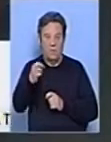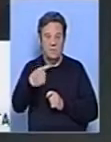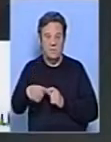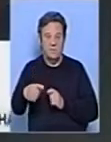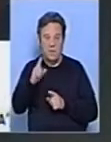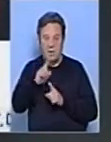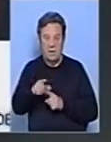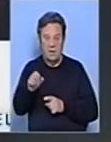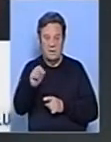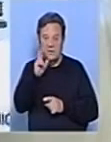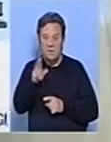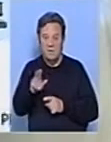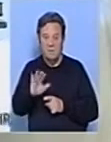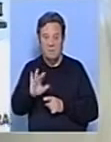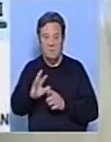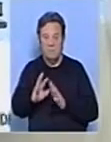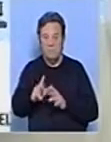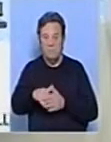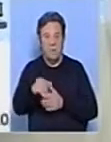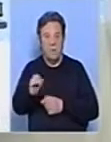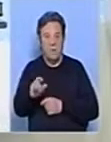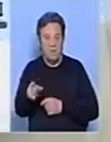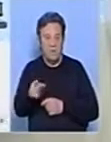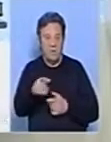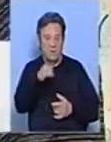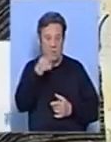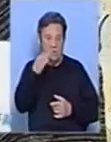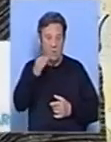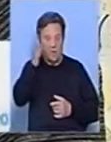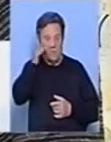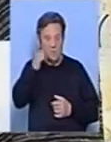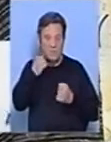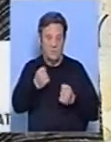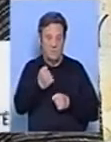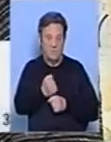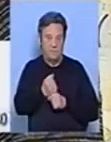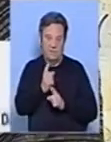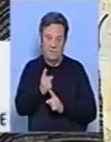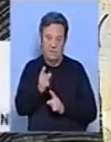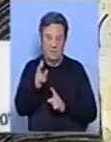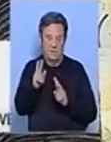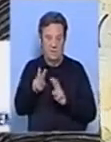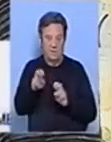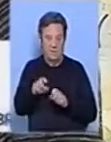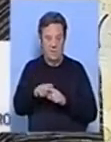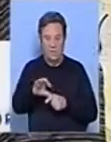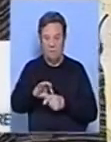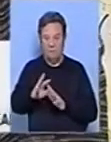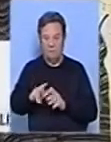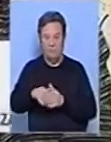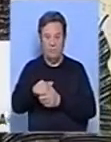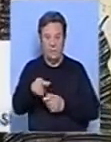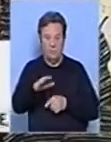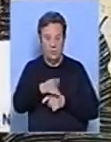depois, sem sinais de regeneração. Normalmente os mamíferos não são capazes de fazer este tipo de regeneração e por isso é que todas